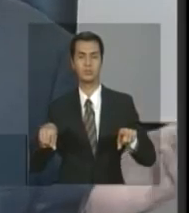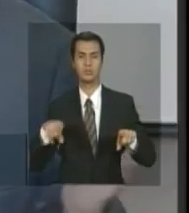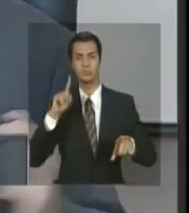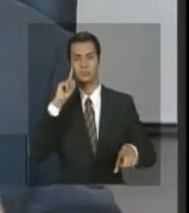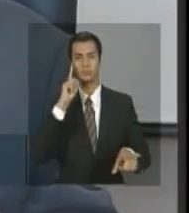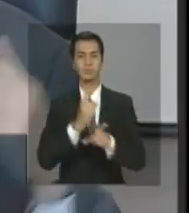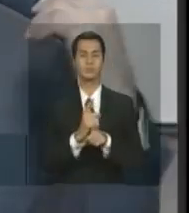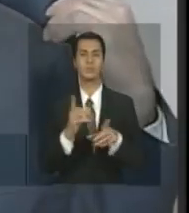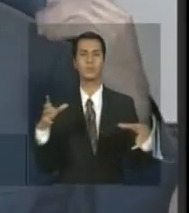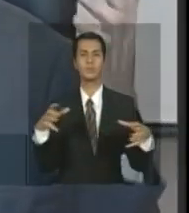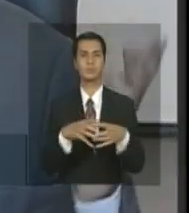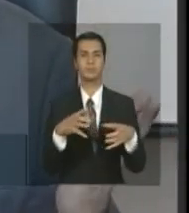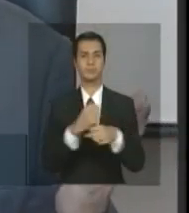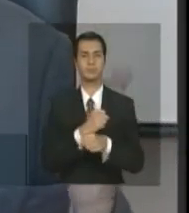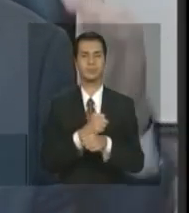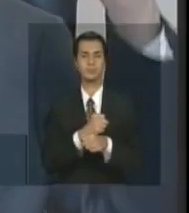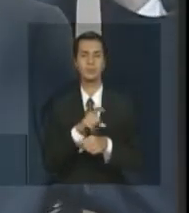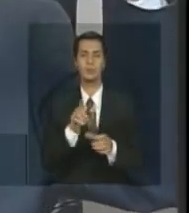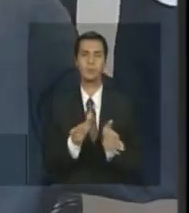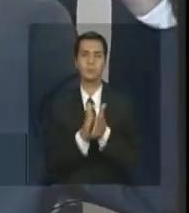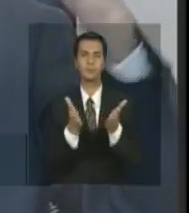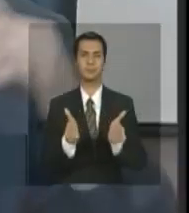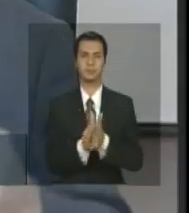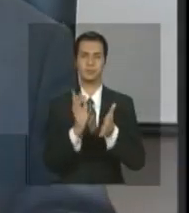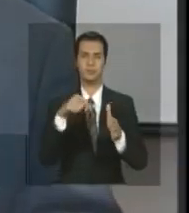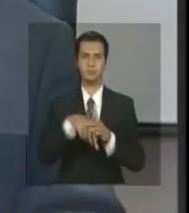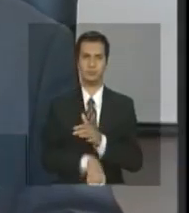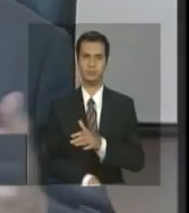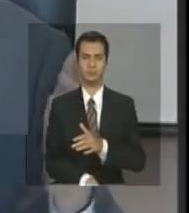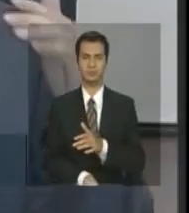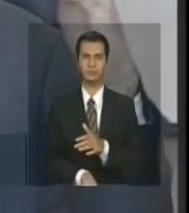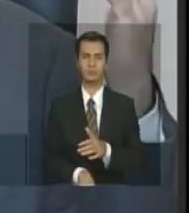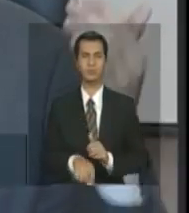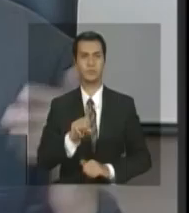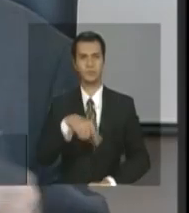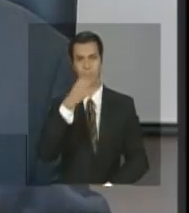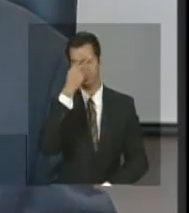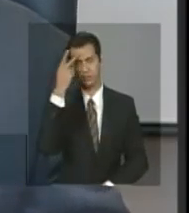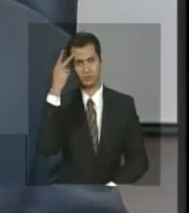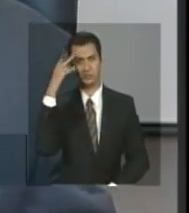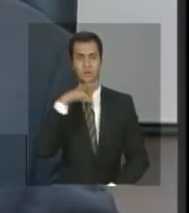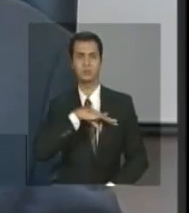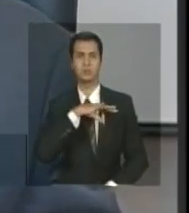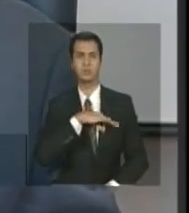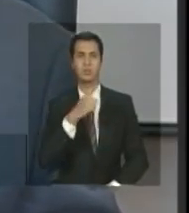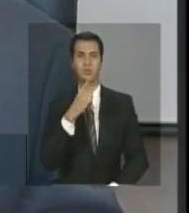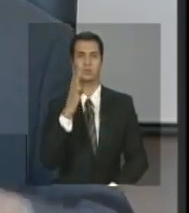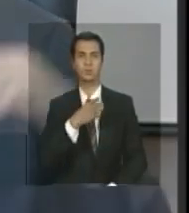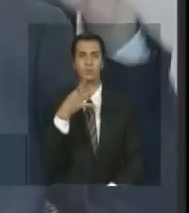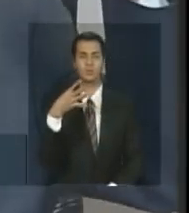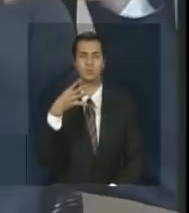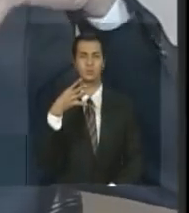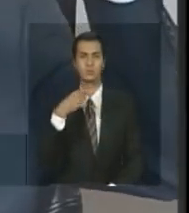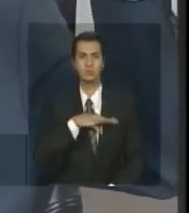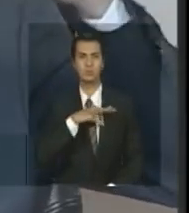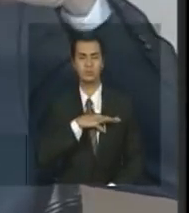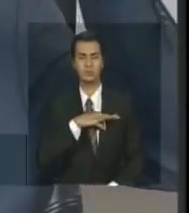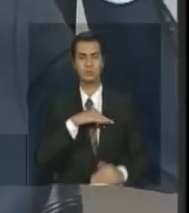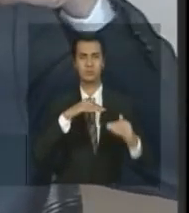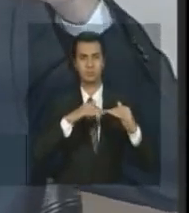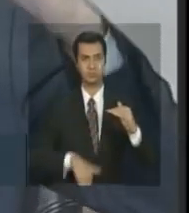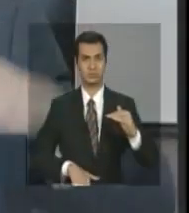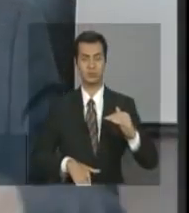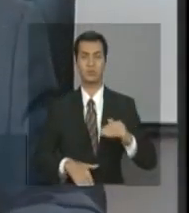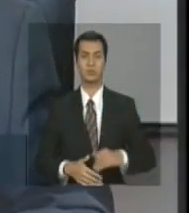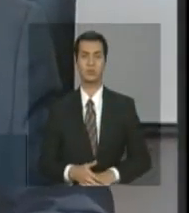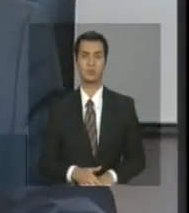era, eles chamam de extremamente pobres, né? Aqueles que têm abaixo de um quarto de salário mínimo de renda per capita. Só que ao fazer isso, num